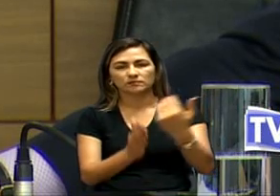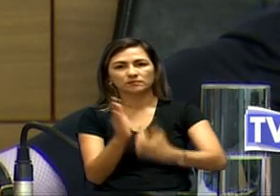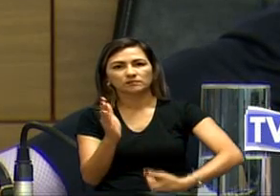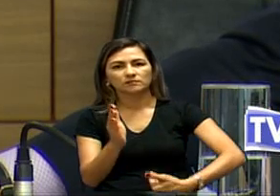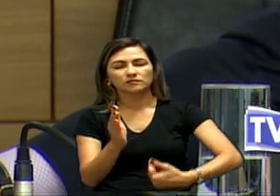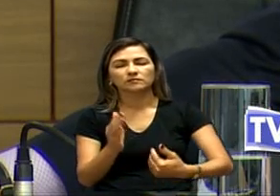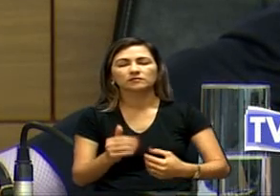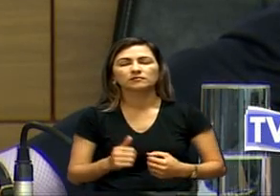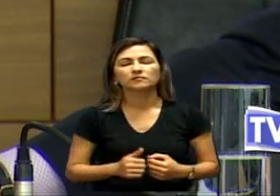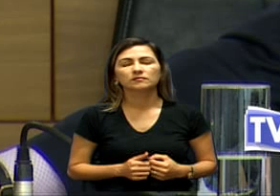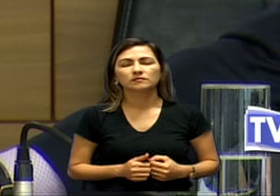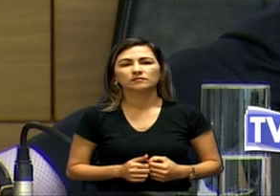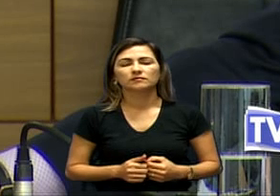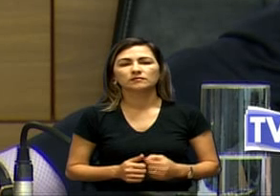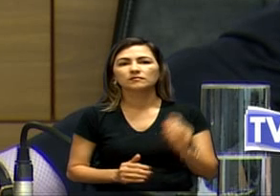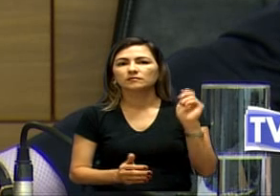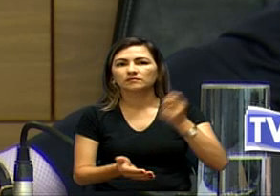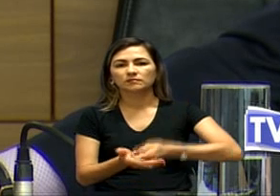Irineu.